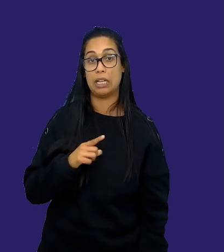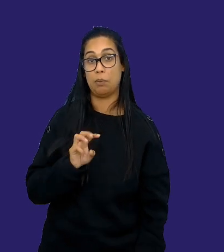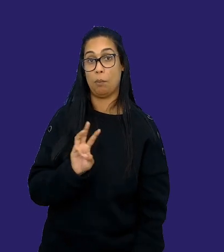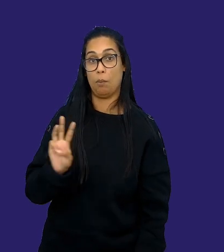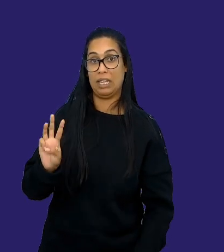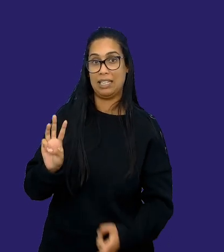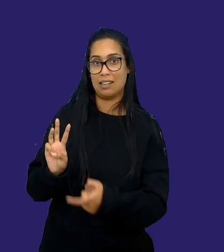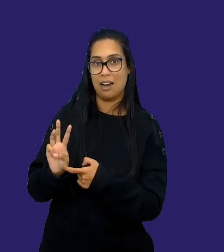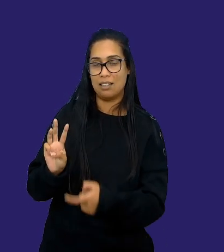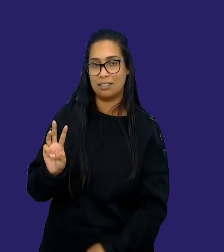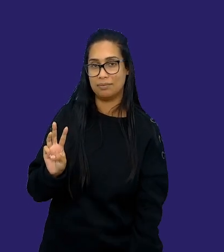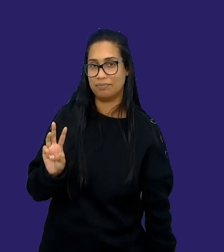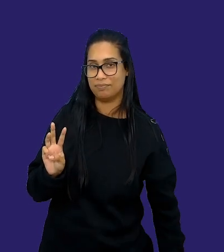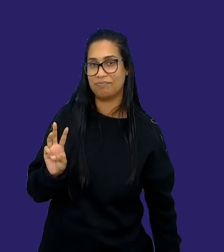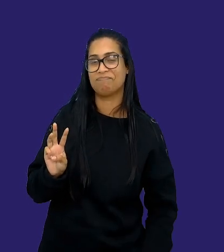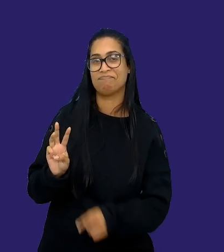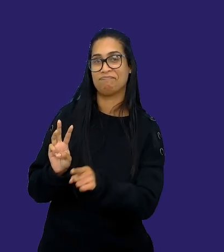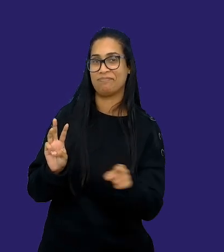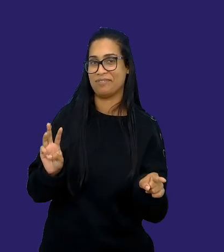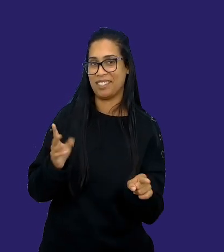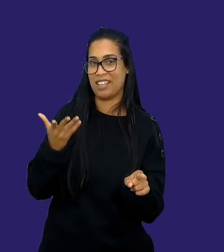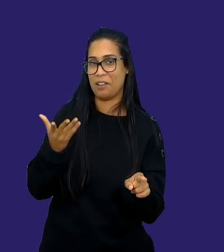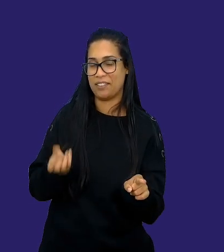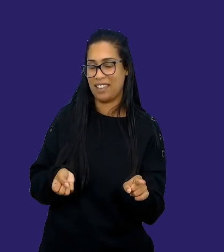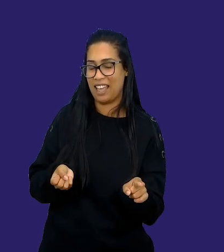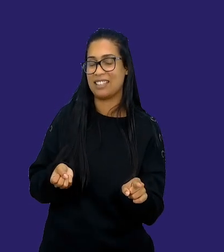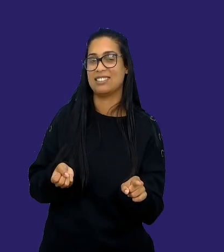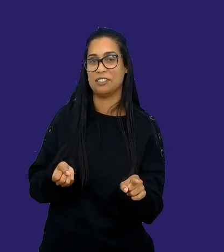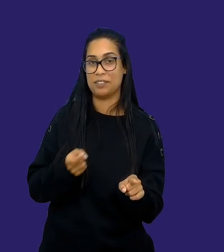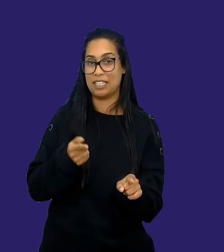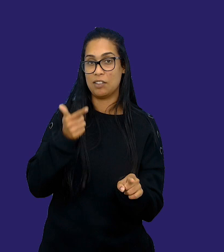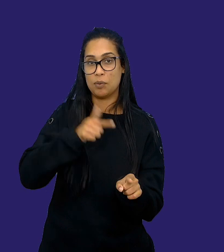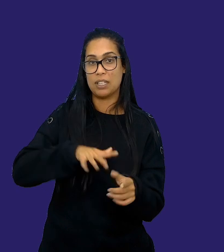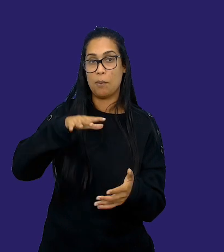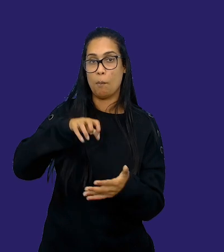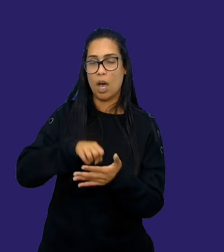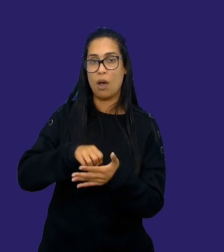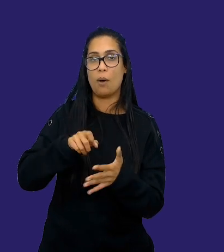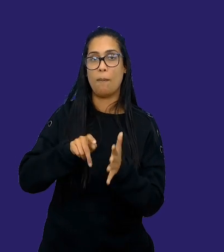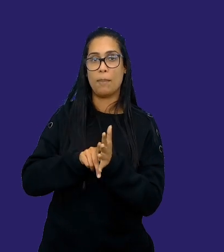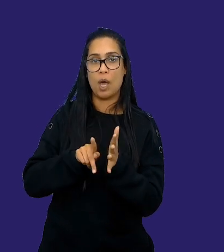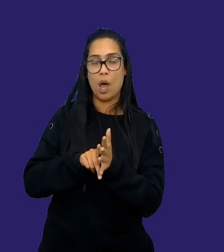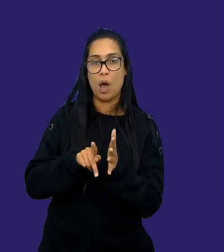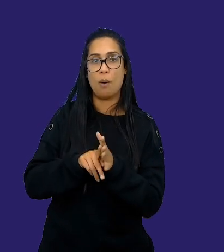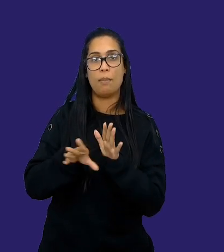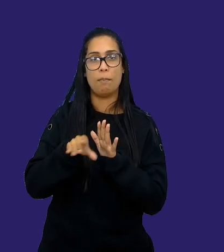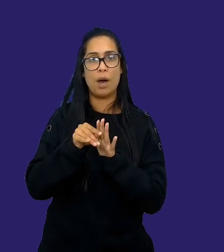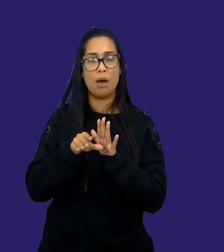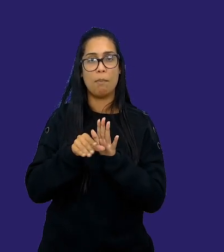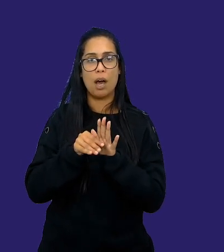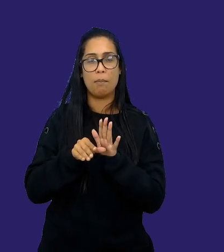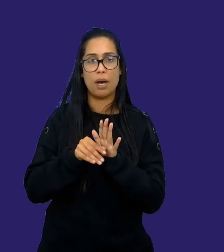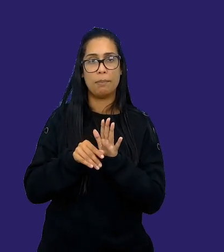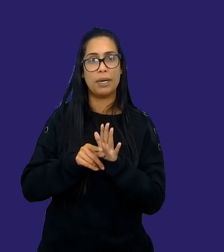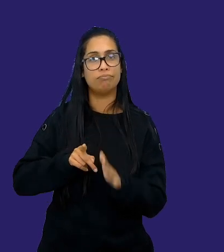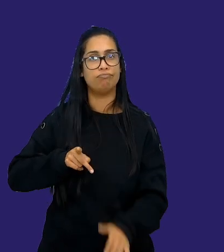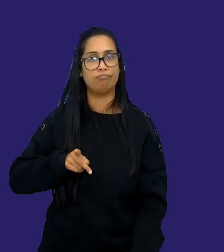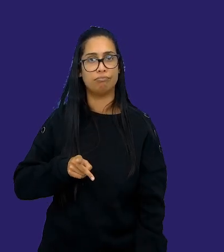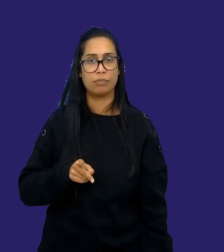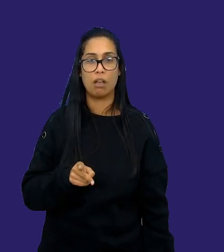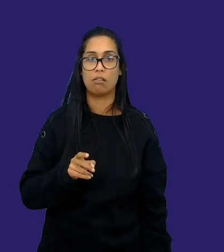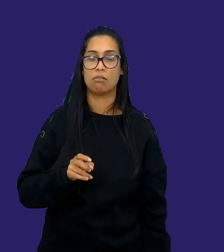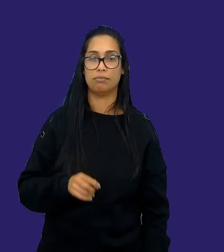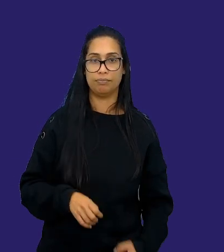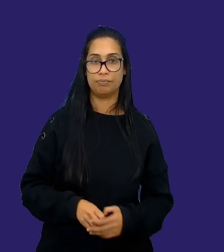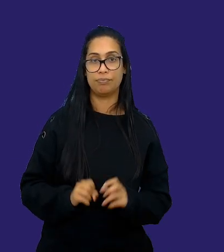site. Bom, é só vocês, ao baixarem essa apresentação lá no repositório, vocês têm o acesso direto aí para